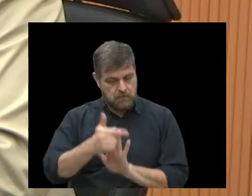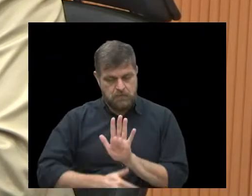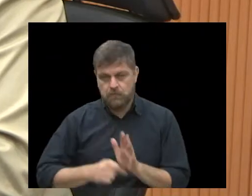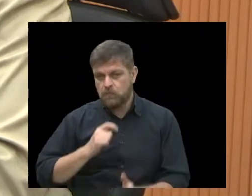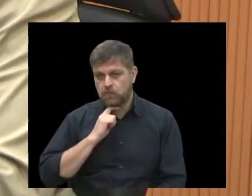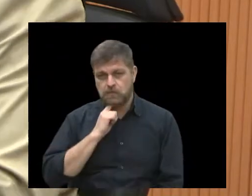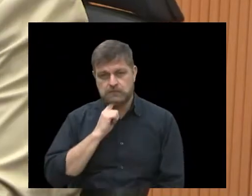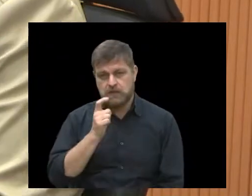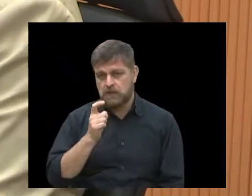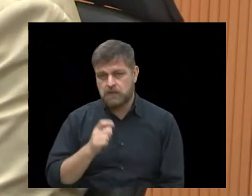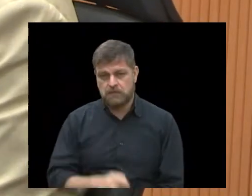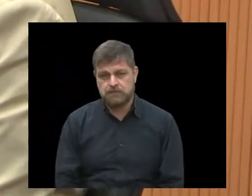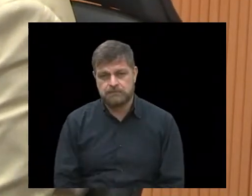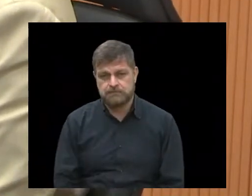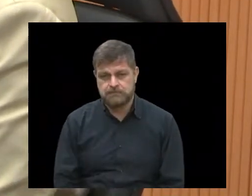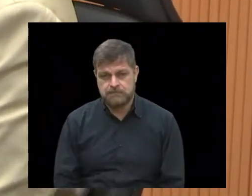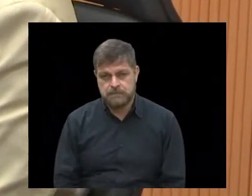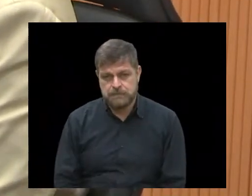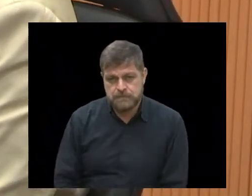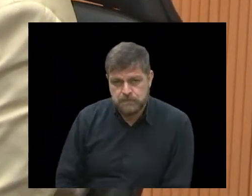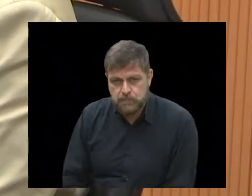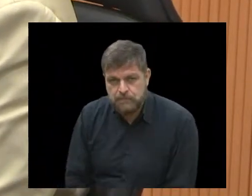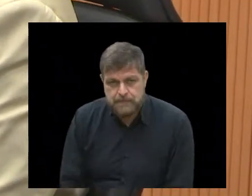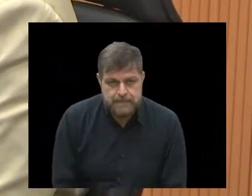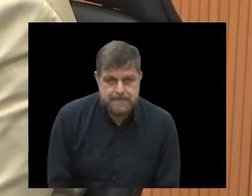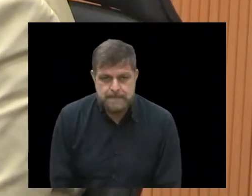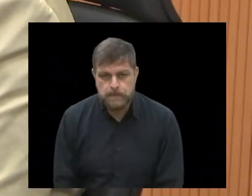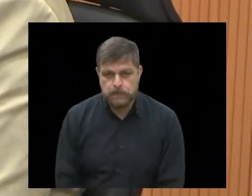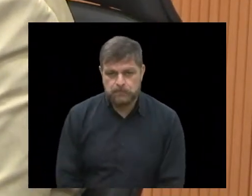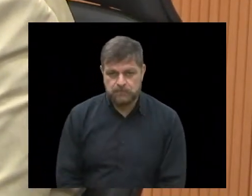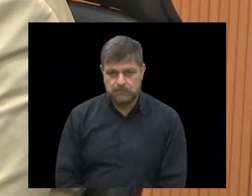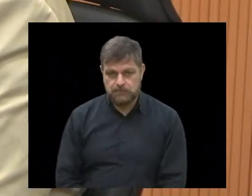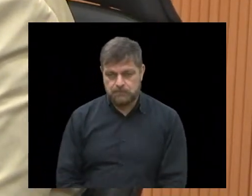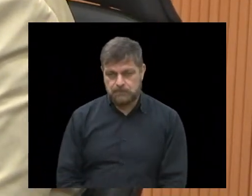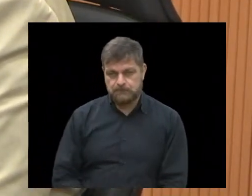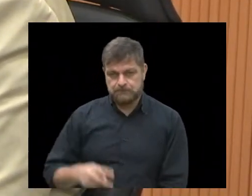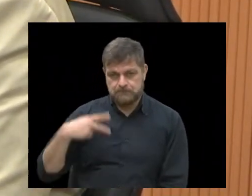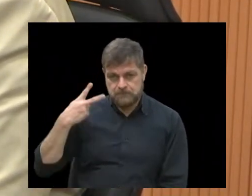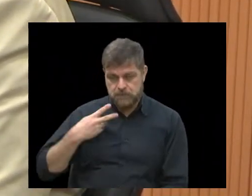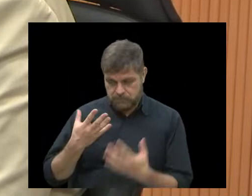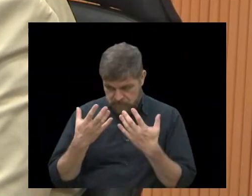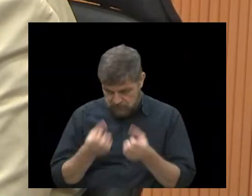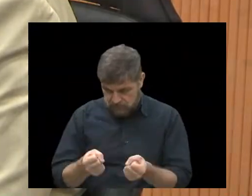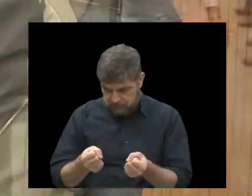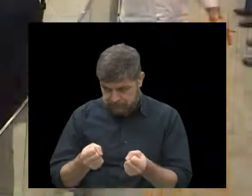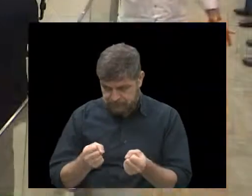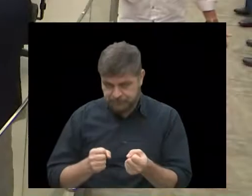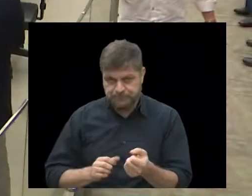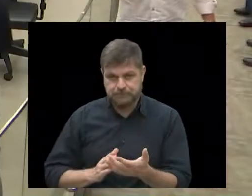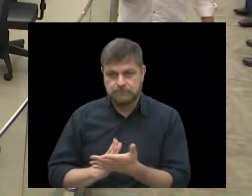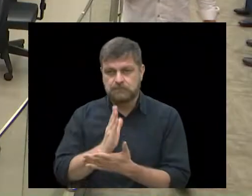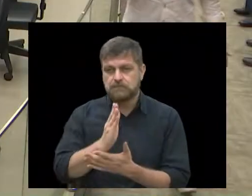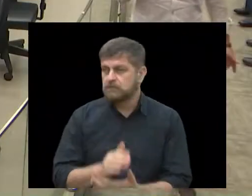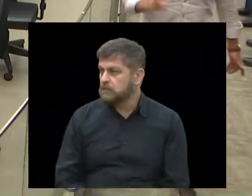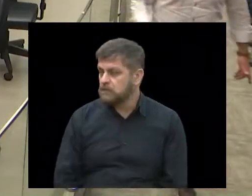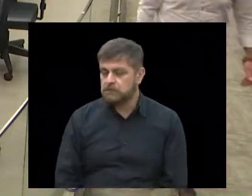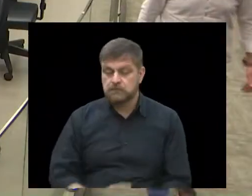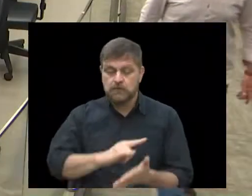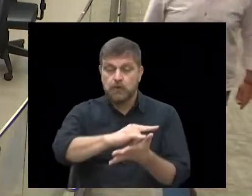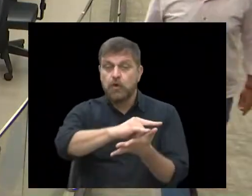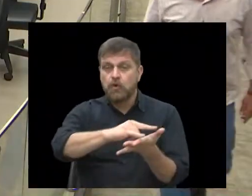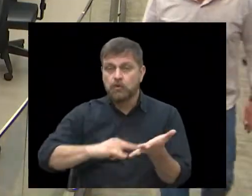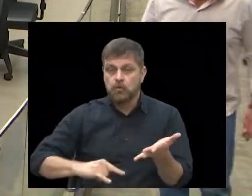vereadores inscritos. Não havendo nenhum vereador inscrito, os vereadores favoráveis permaneçam como estão. Aprovado. Próxima